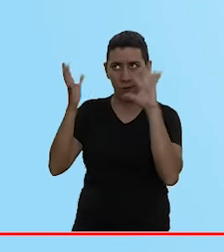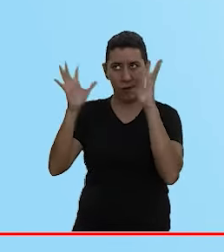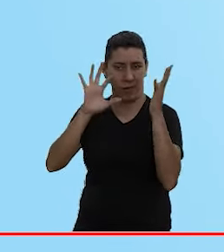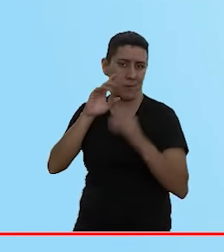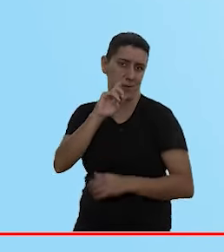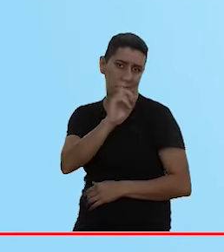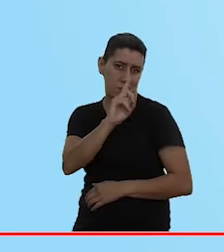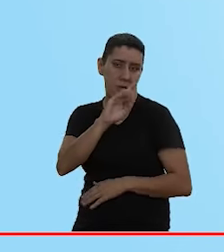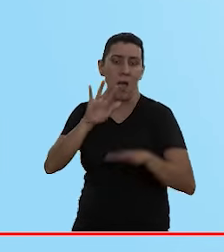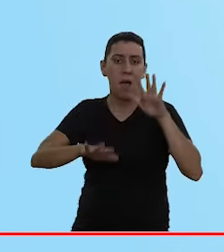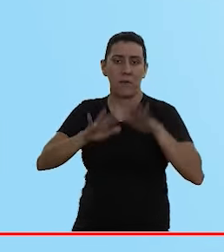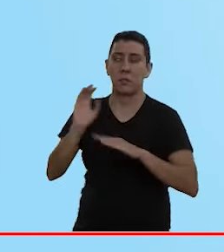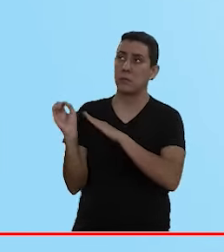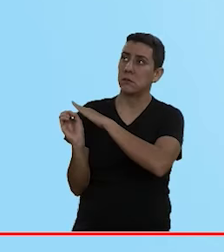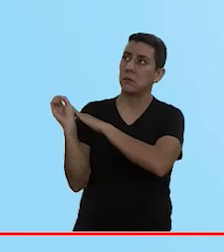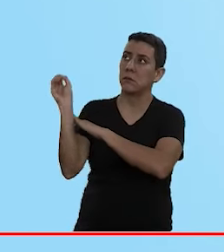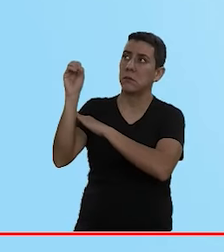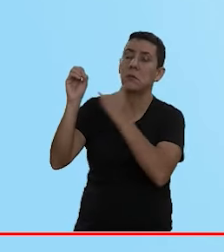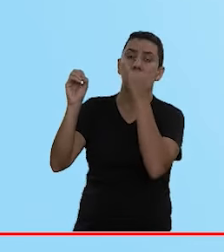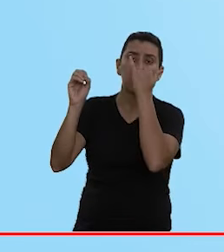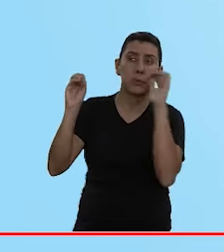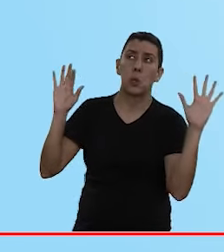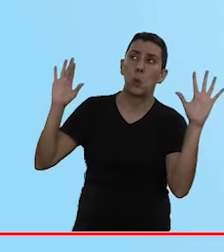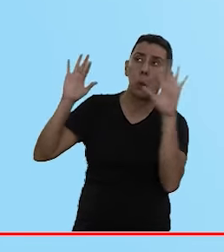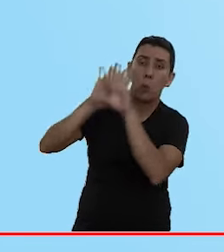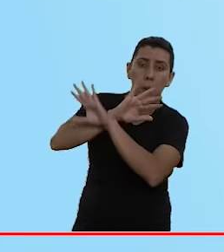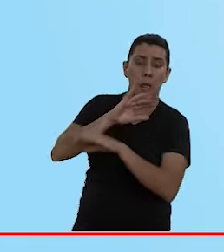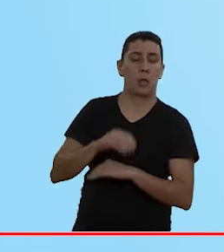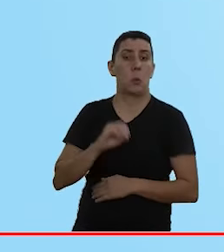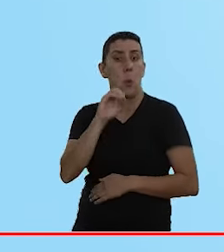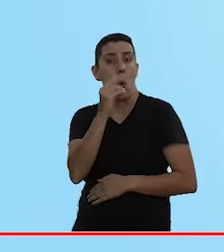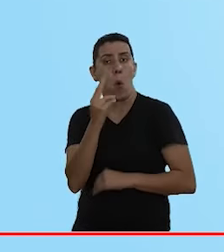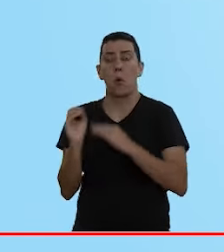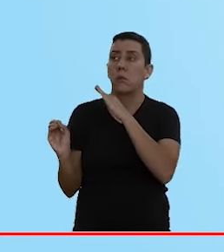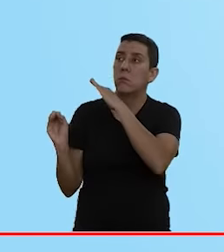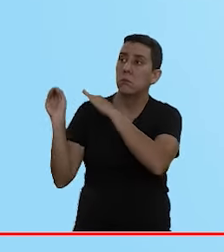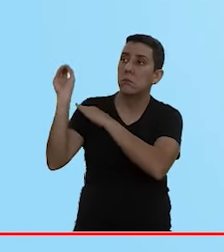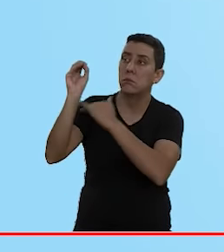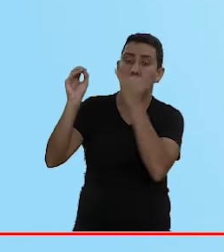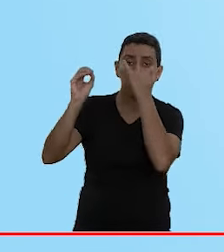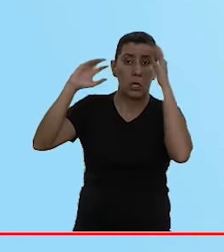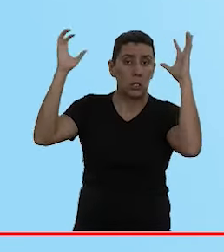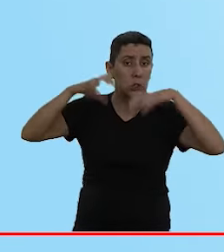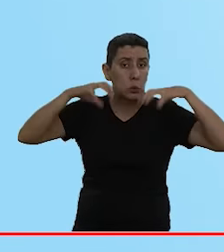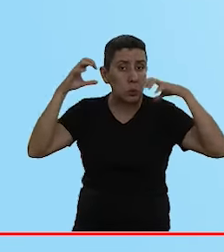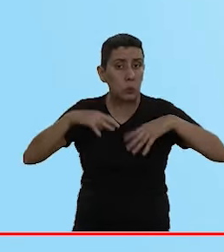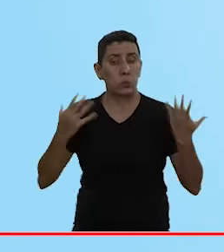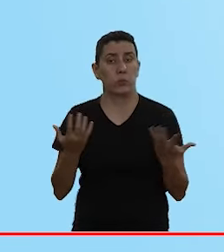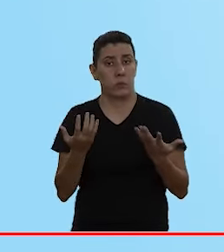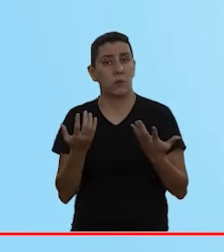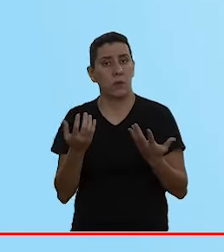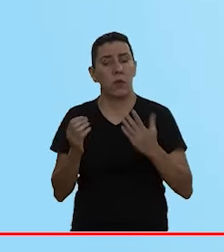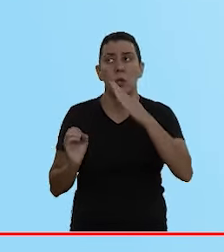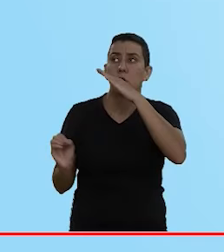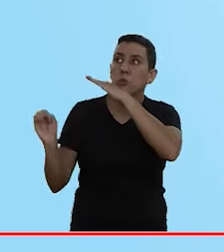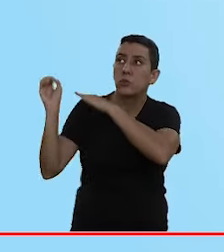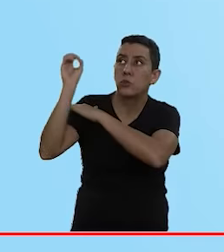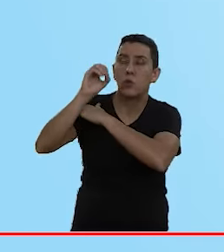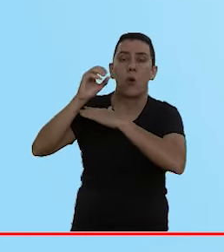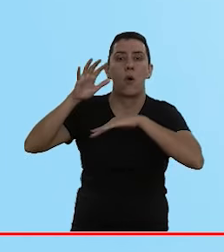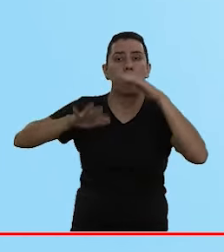dias vão ser nublados, chuvosos, ou então o terreno ele pode ter um certo desnível,